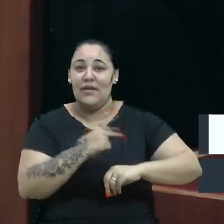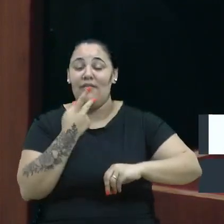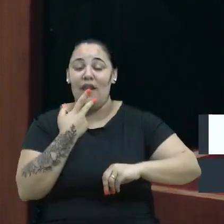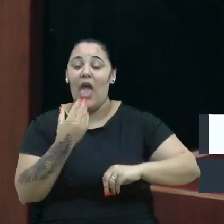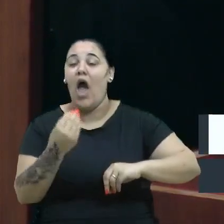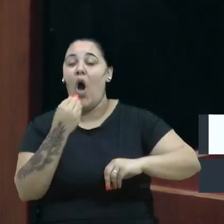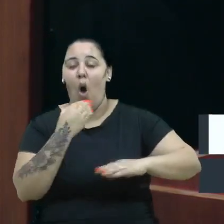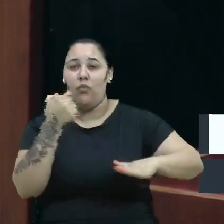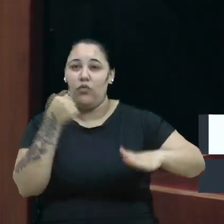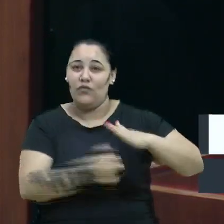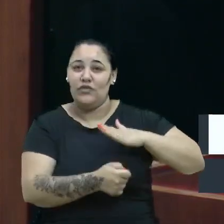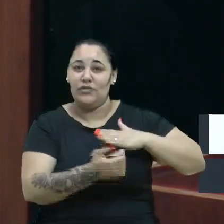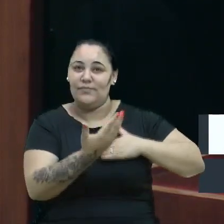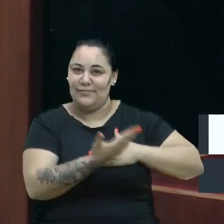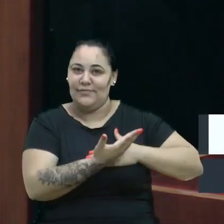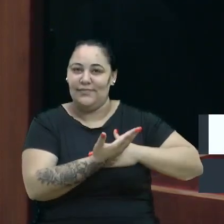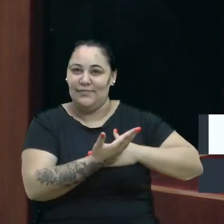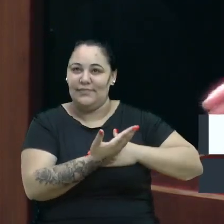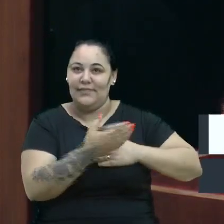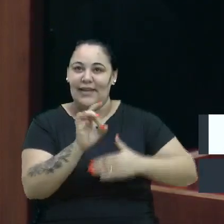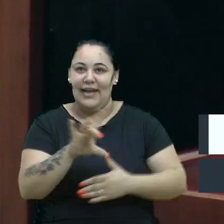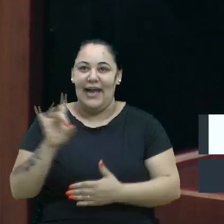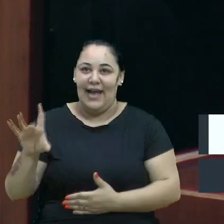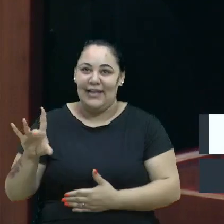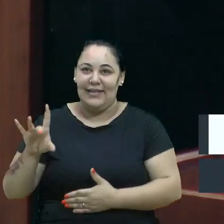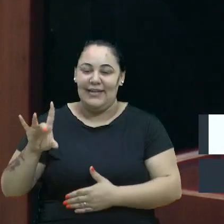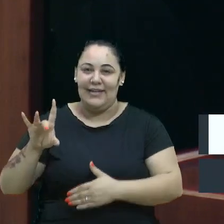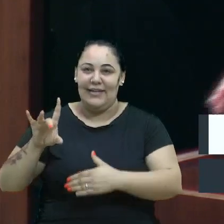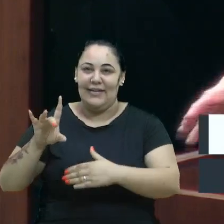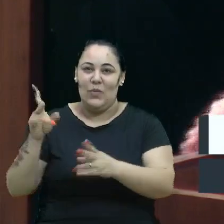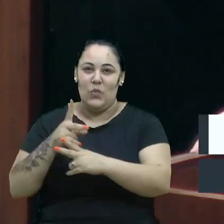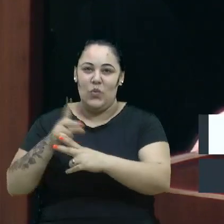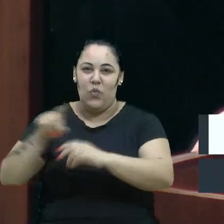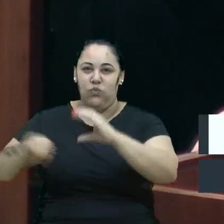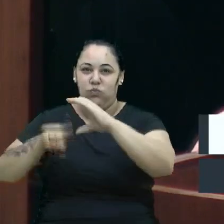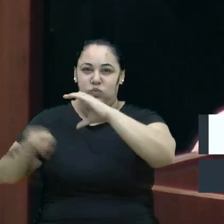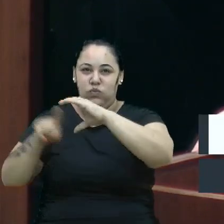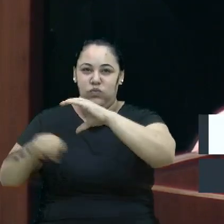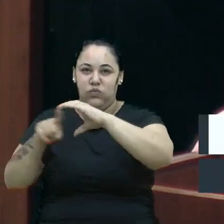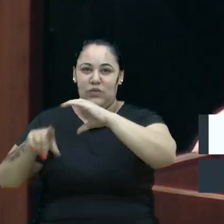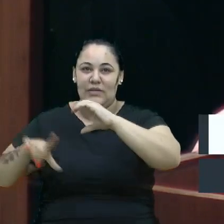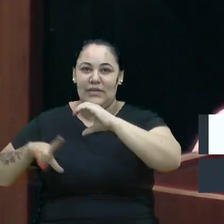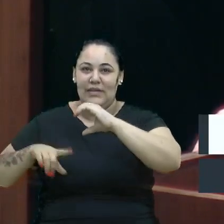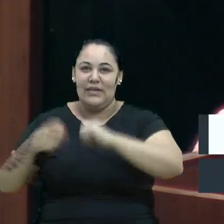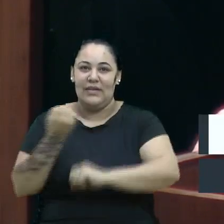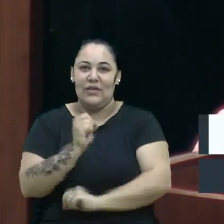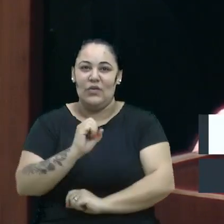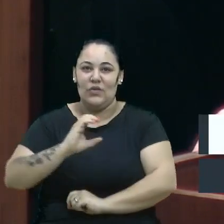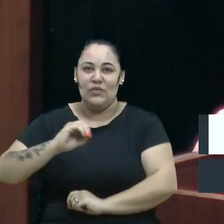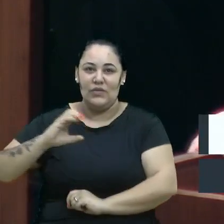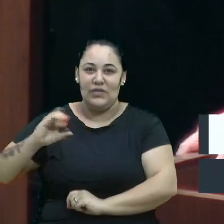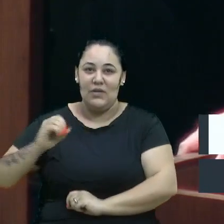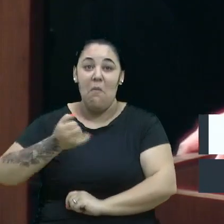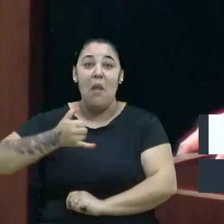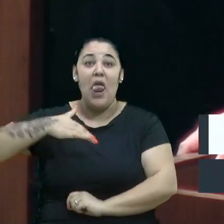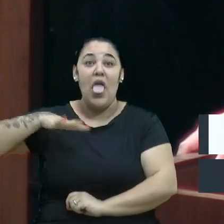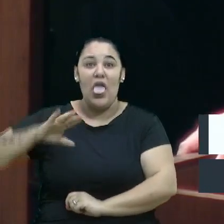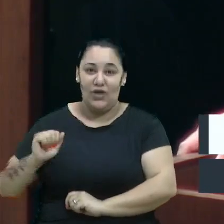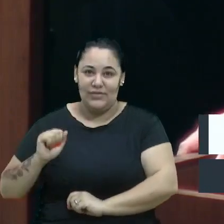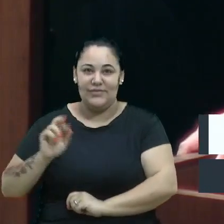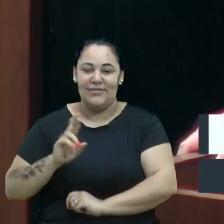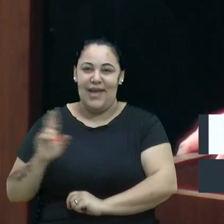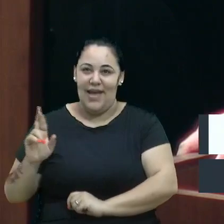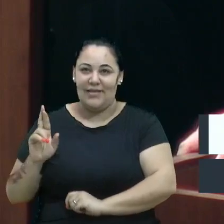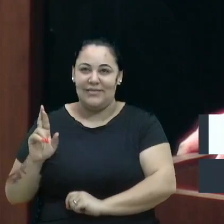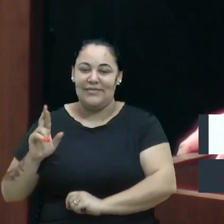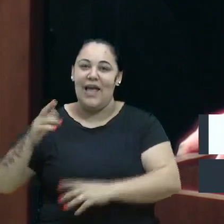investimentos da ordem, cada usina dessa tem um investimento de 800 milhões de reais. É